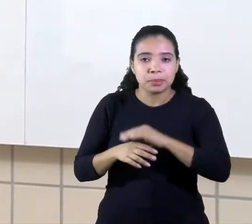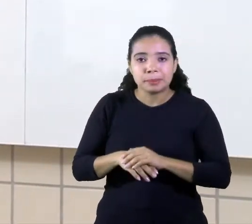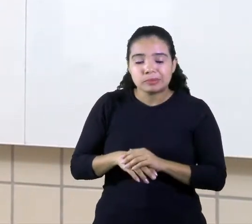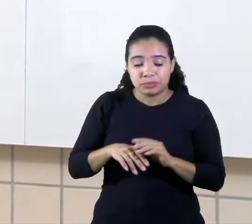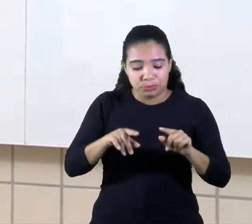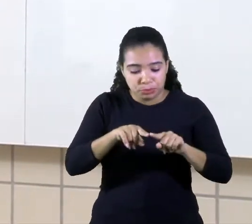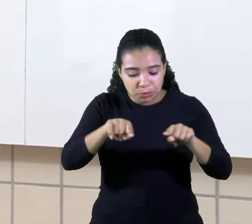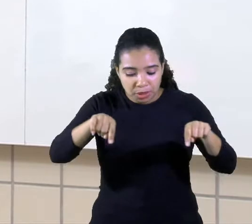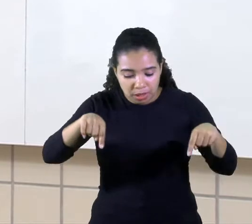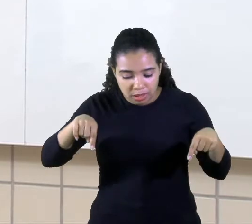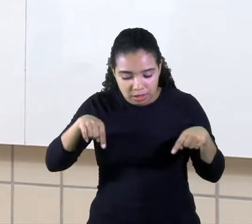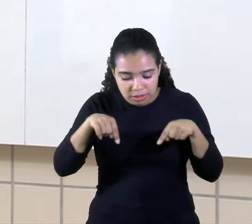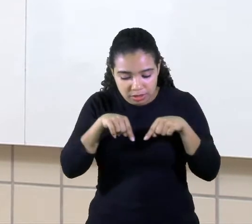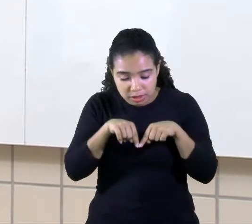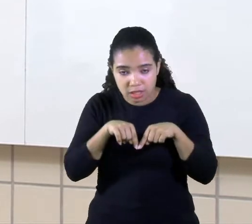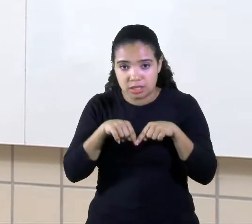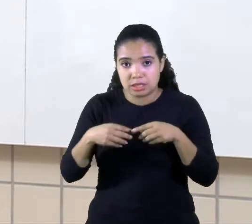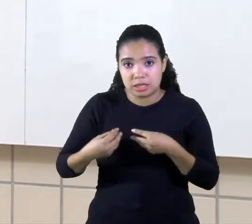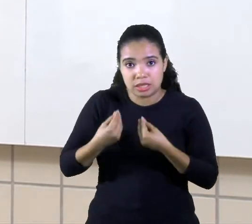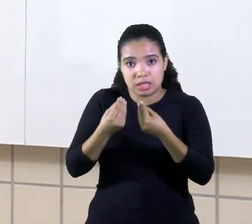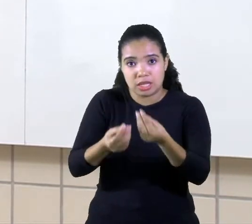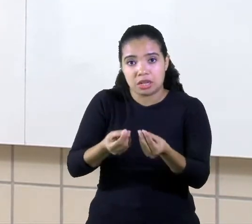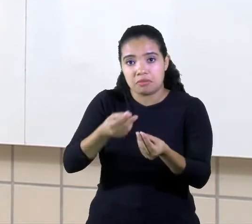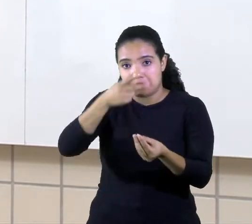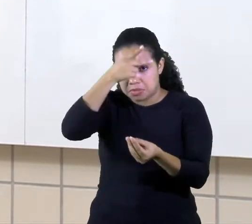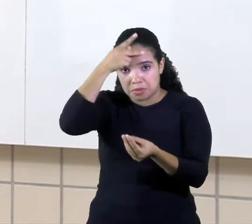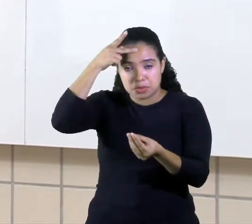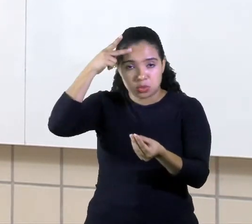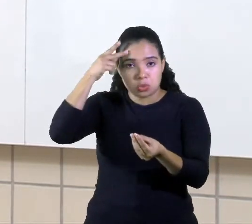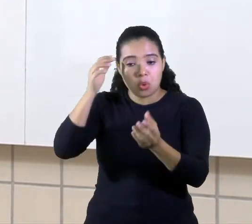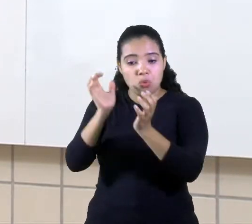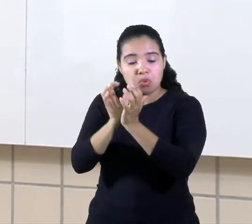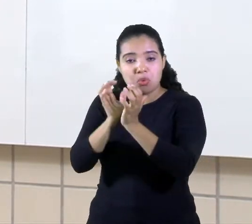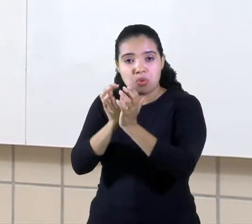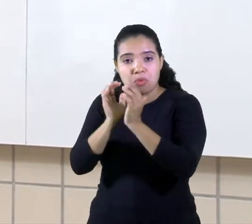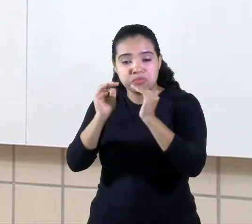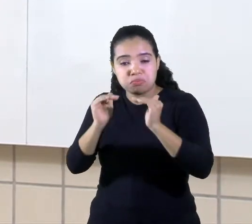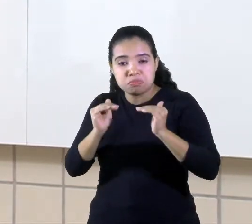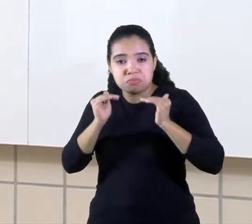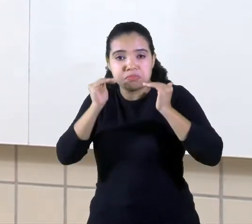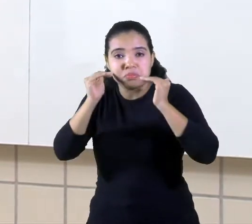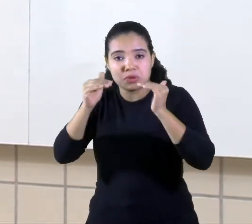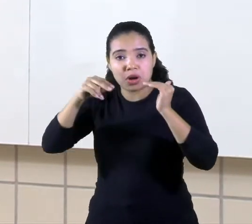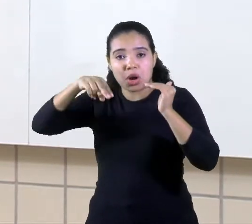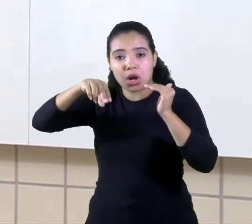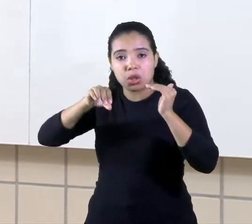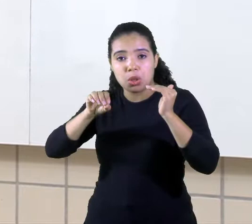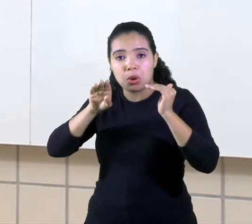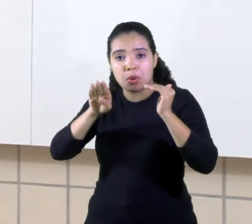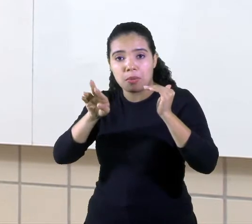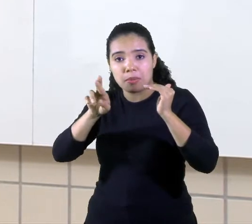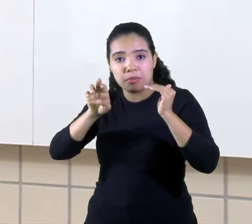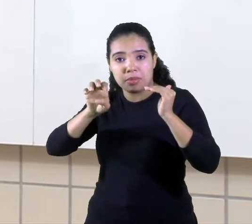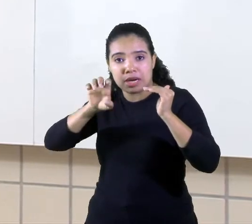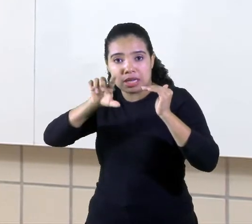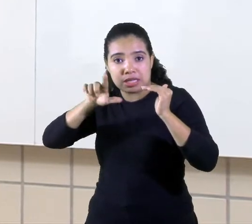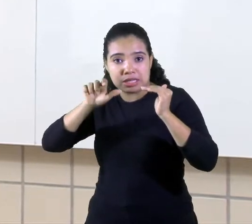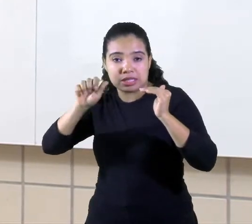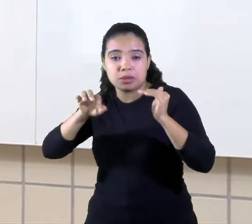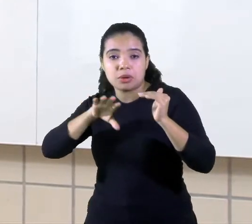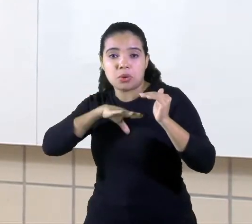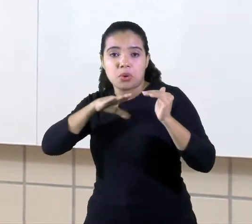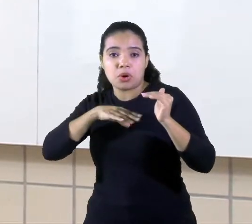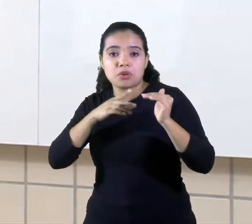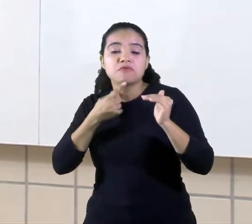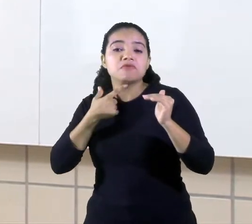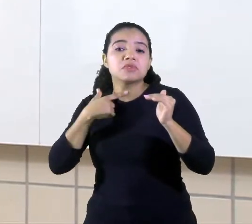pessoal, eram doadas para pessoas da nobreza portuguesa que tinham a coragem e a vontade de vir para cá.